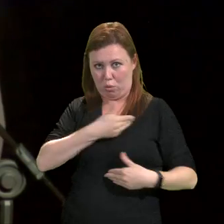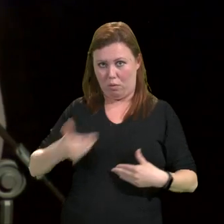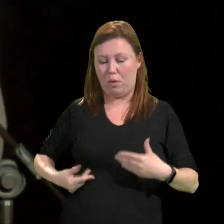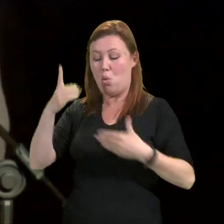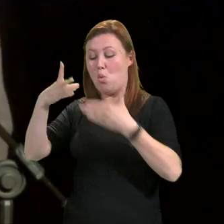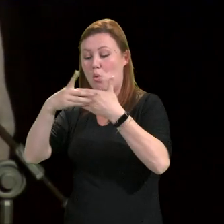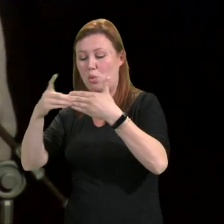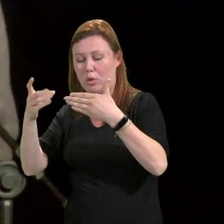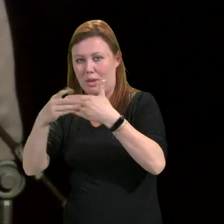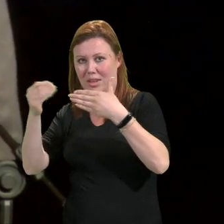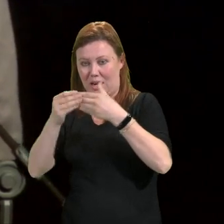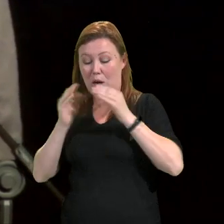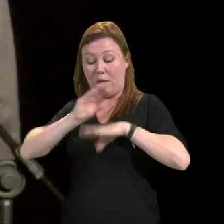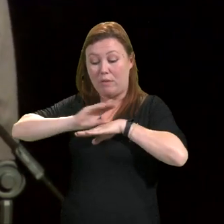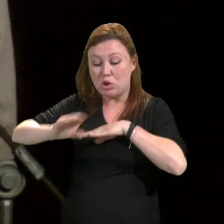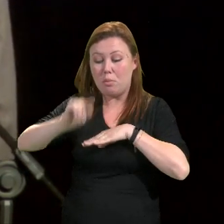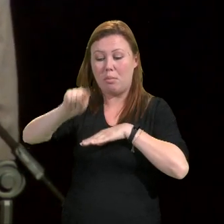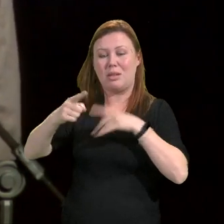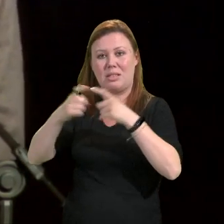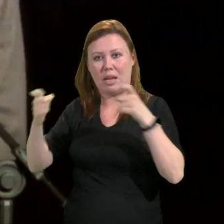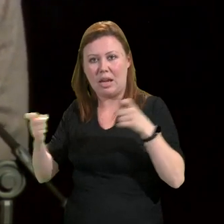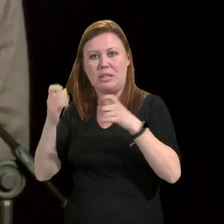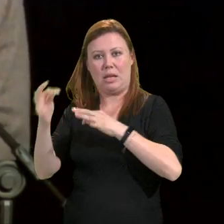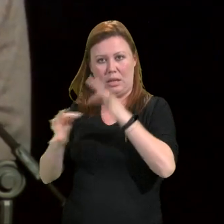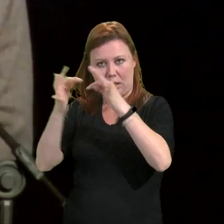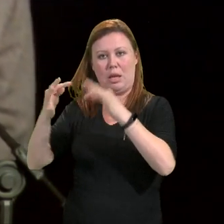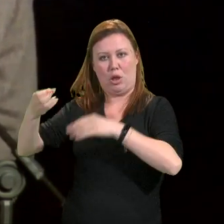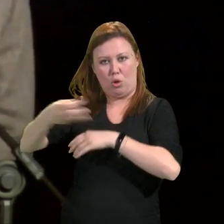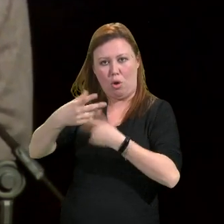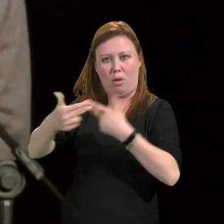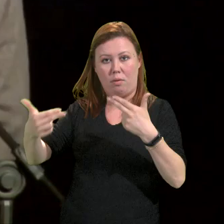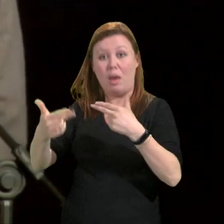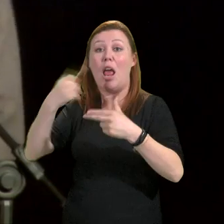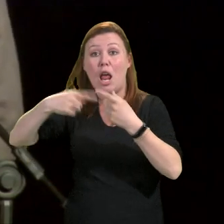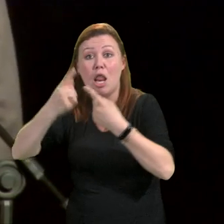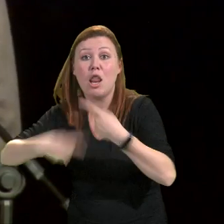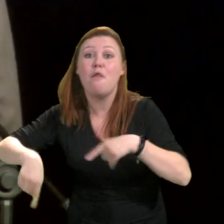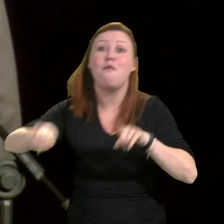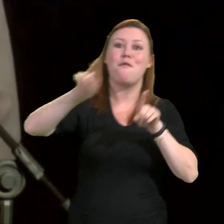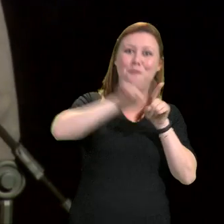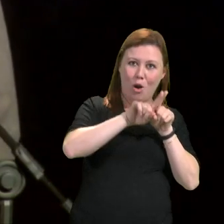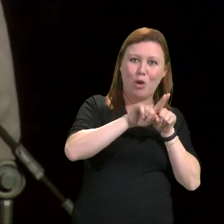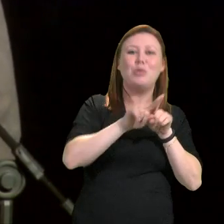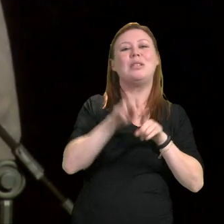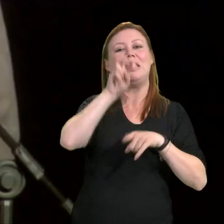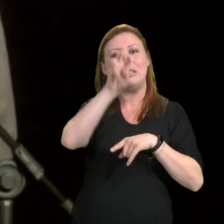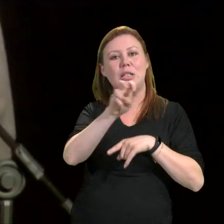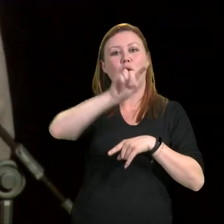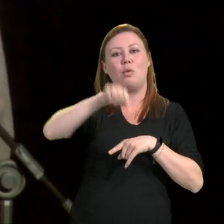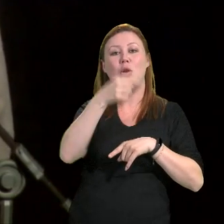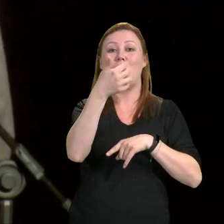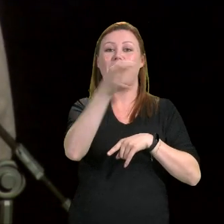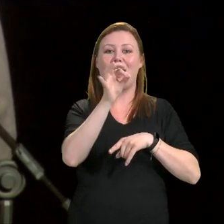investido em ciência, tecnologia e inovação, em um prazo máximo de 10 anos, voltam algo entre 5 e 10 dólares.